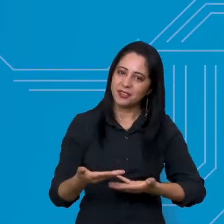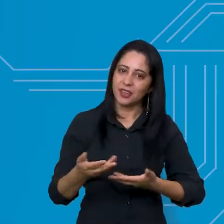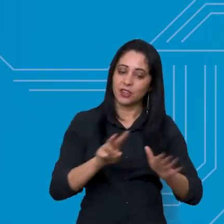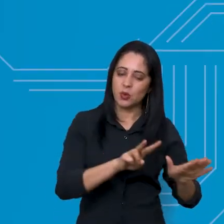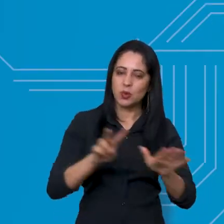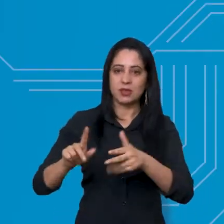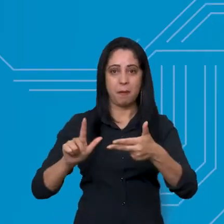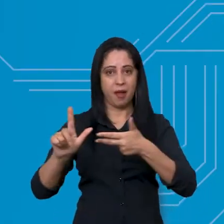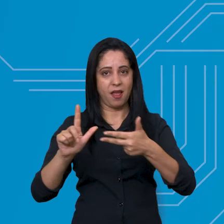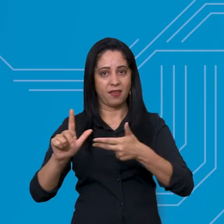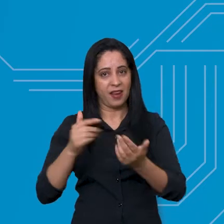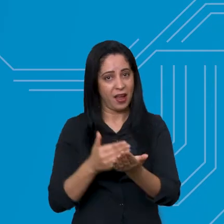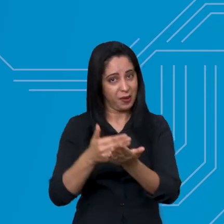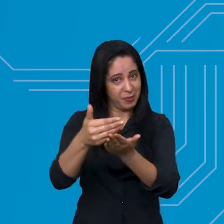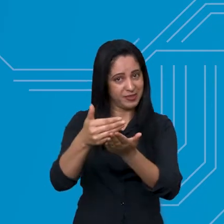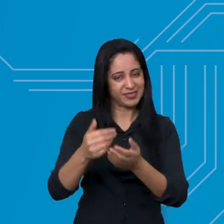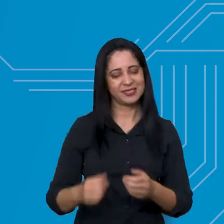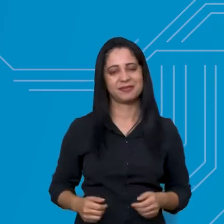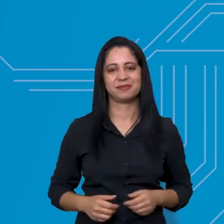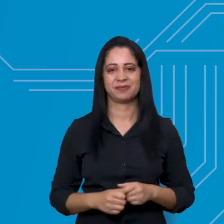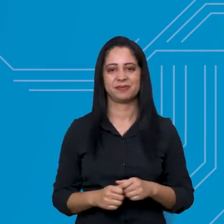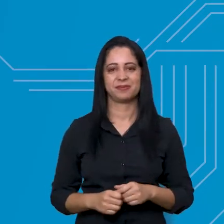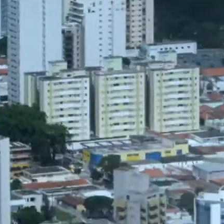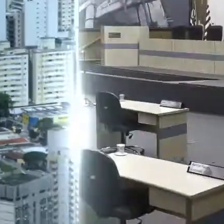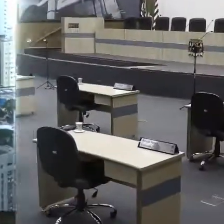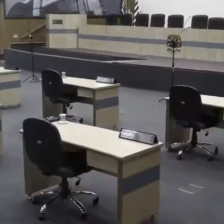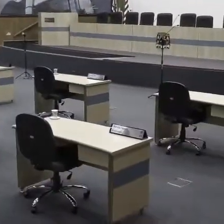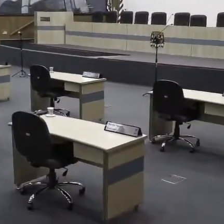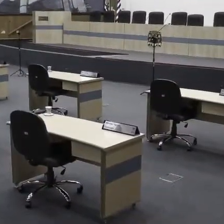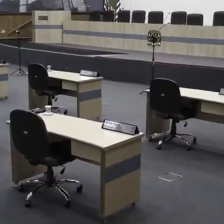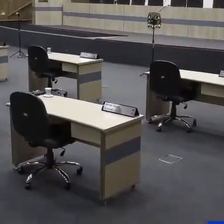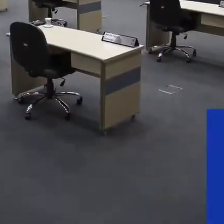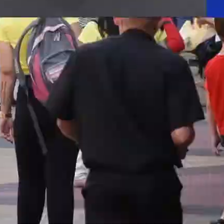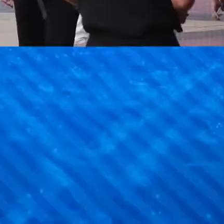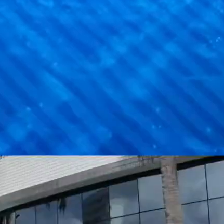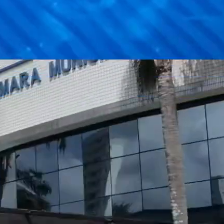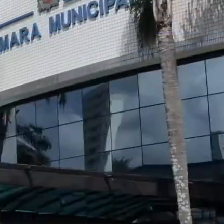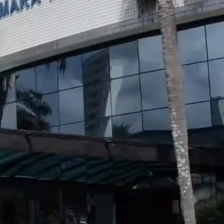muito bem-vindo, o Semana Legislativa está no ar.